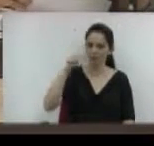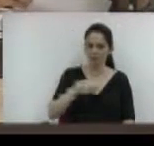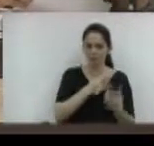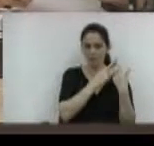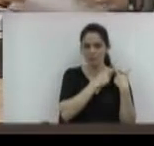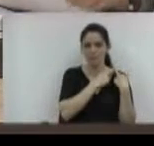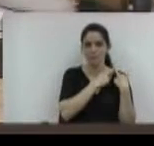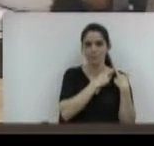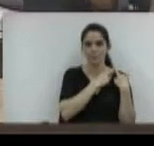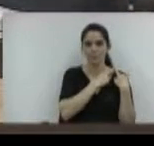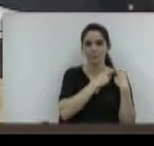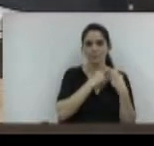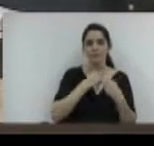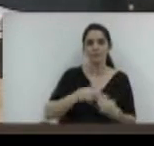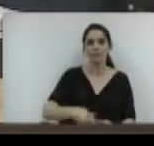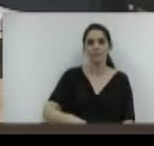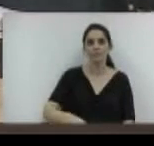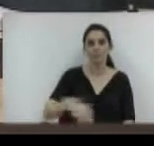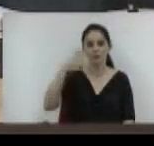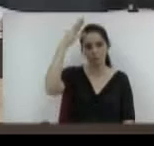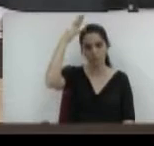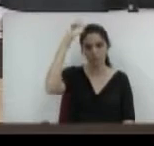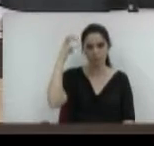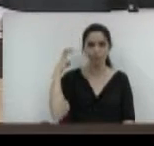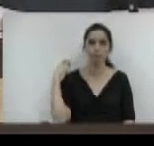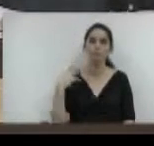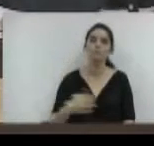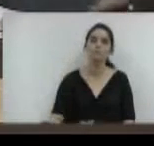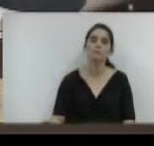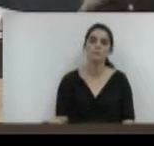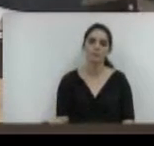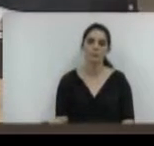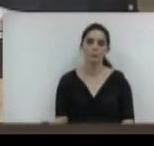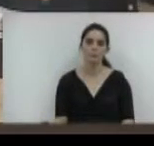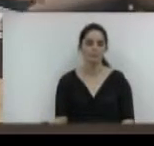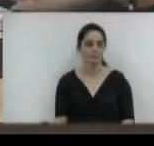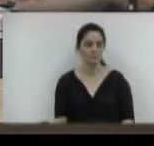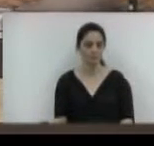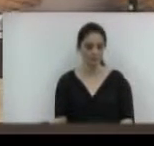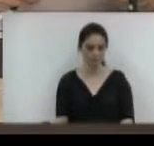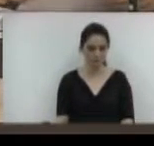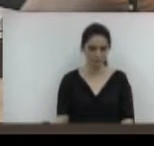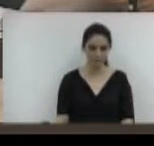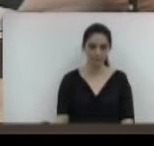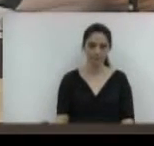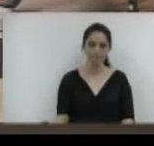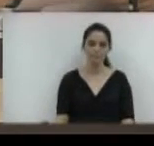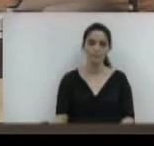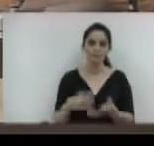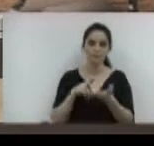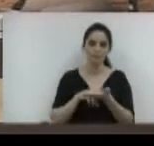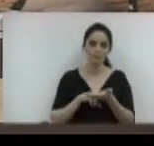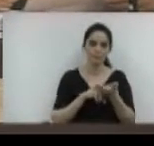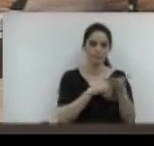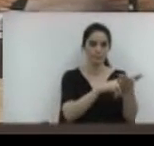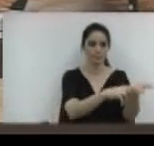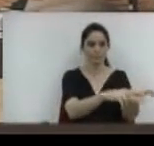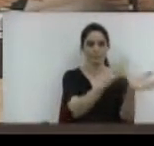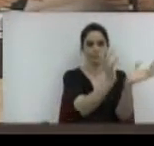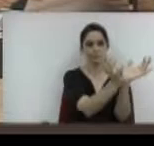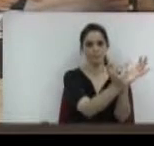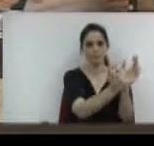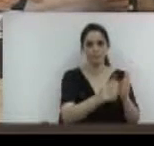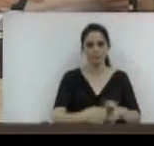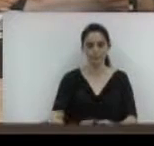Autora, vereadora Lu Bogo. Projeto de decreto legislativo número 21 é recebido pela mesa e encaminhado às